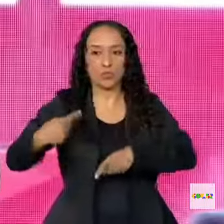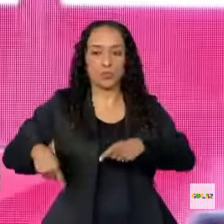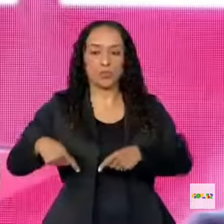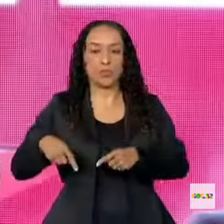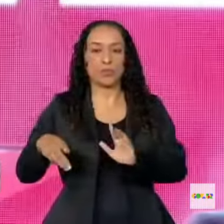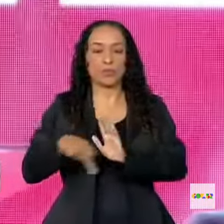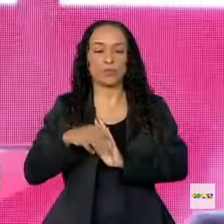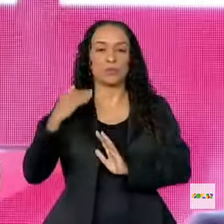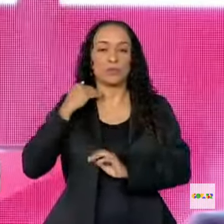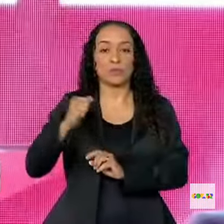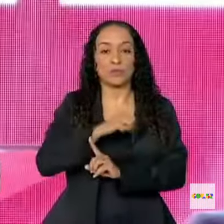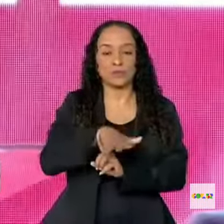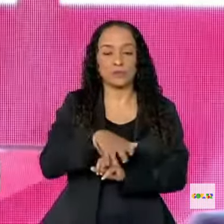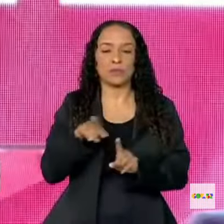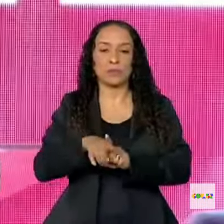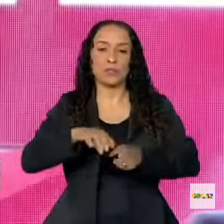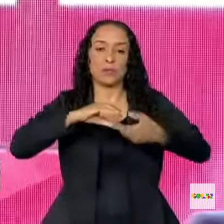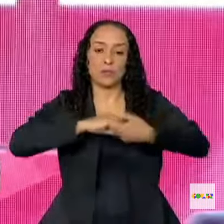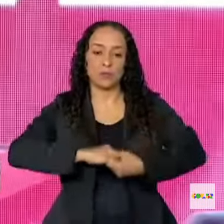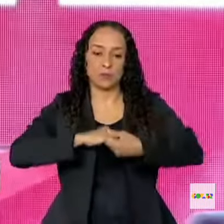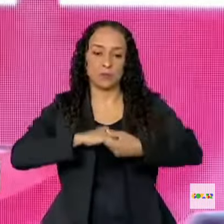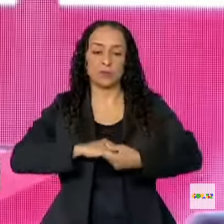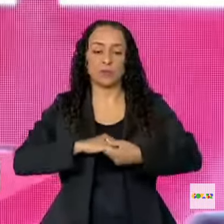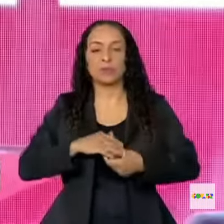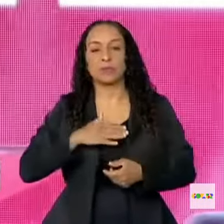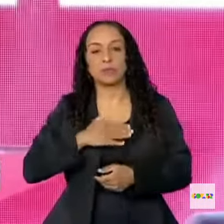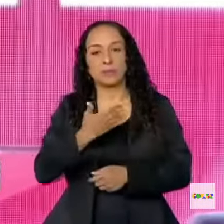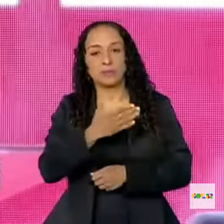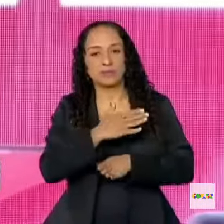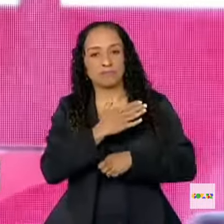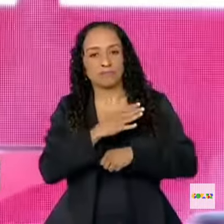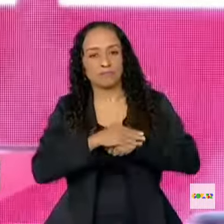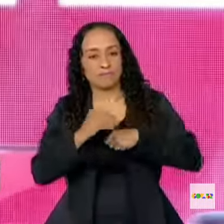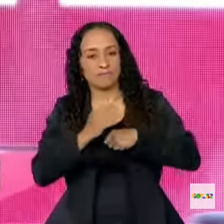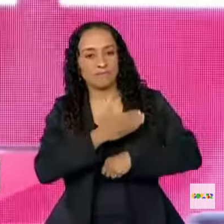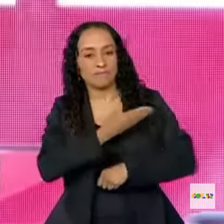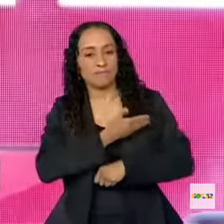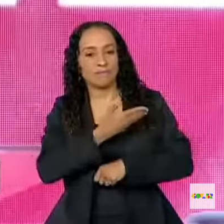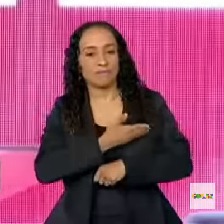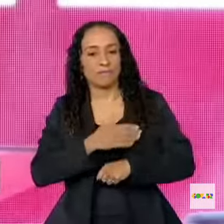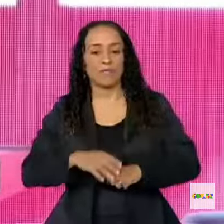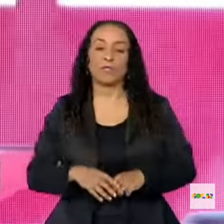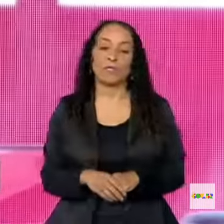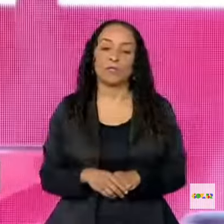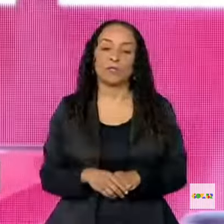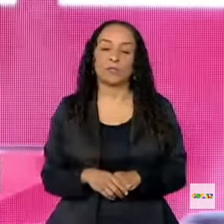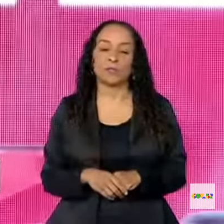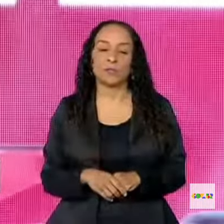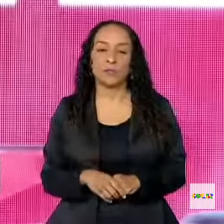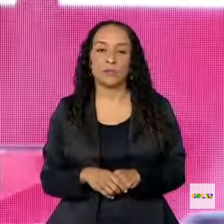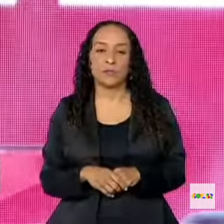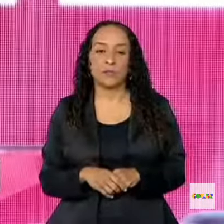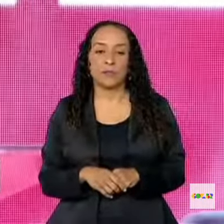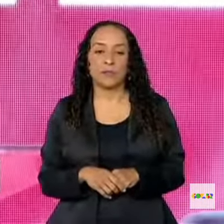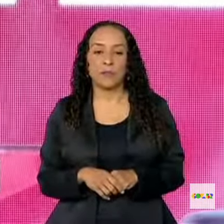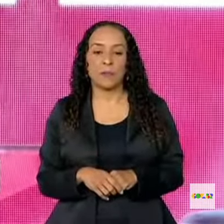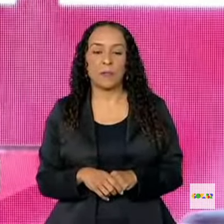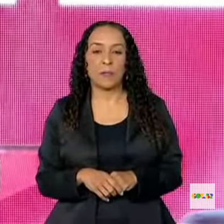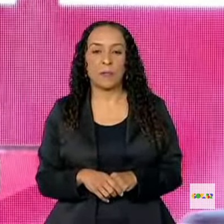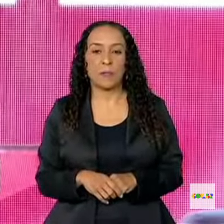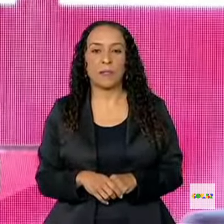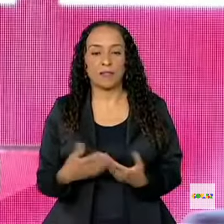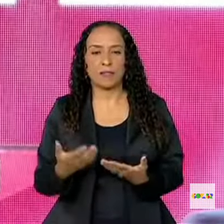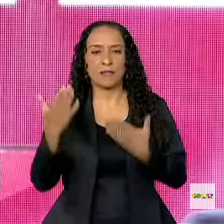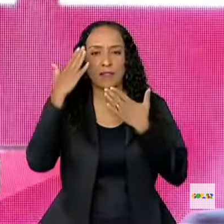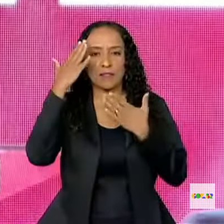Brasil quero cumprimentar o meu querido amigo guo cinas a quem quero